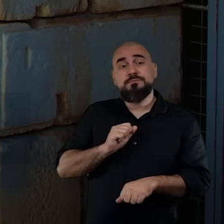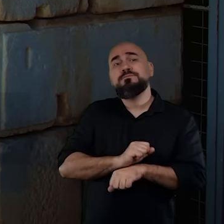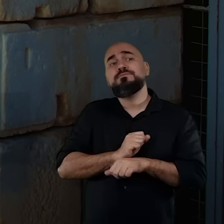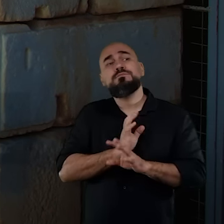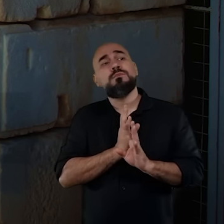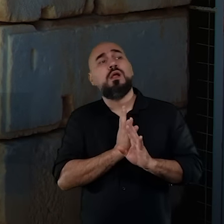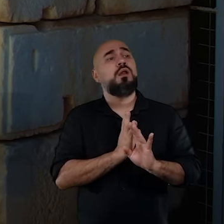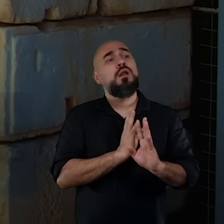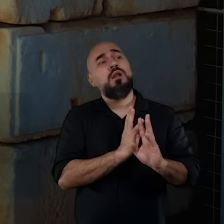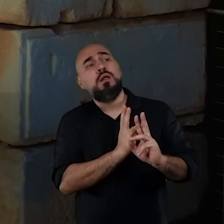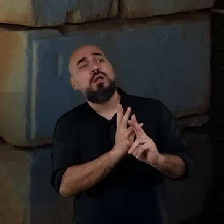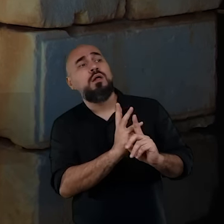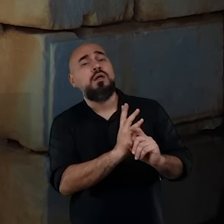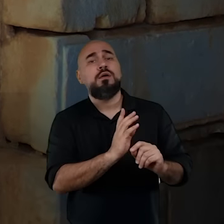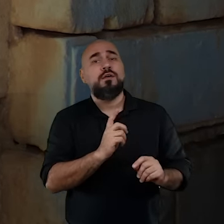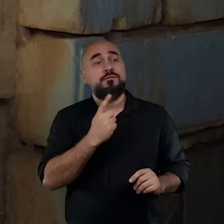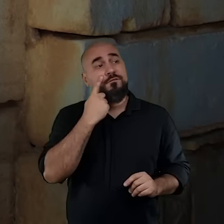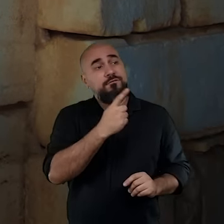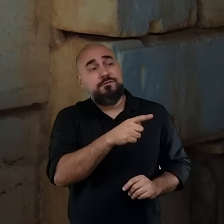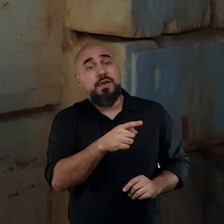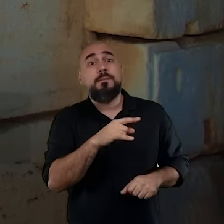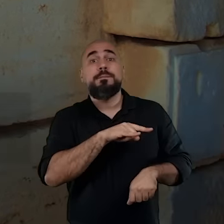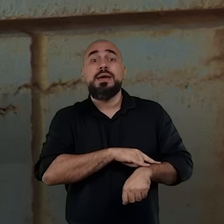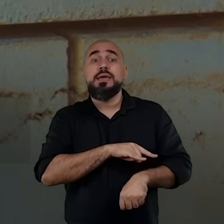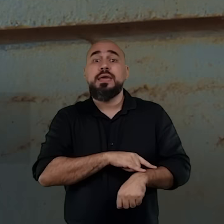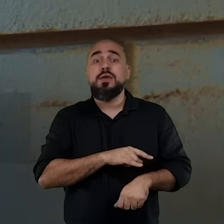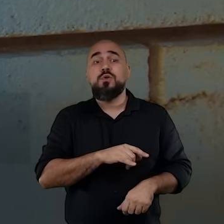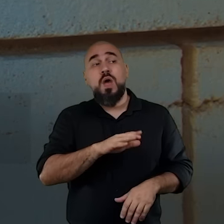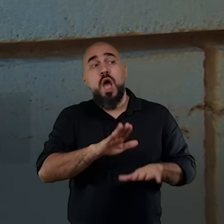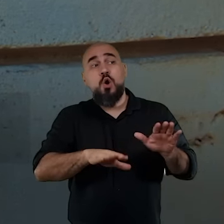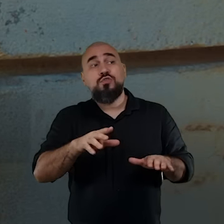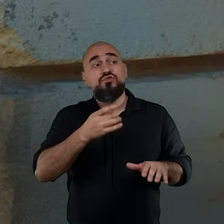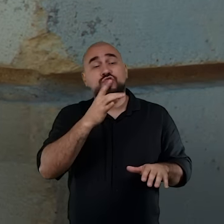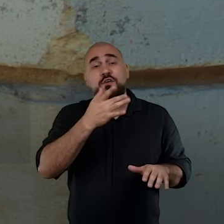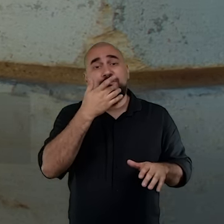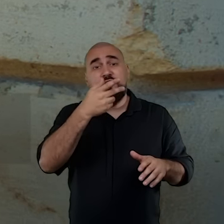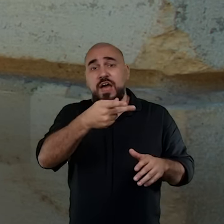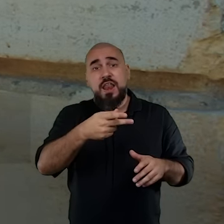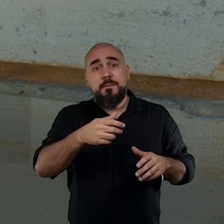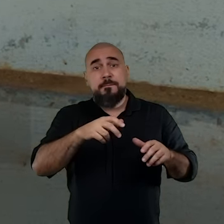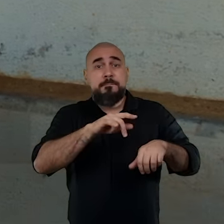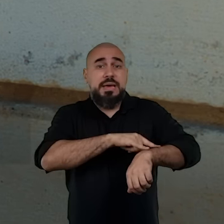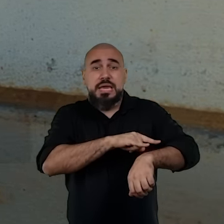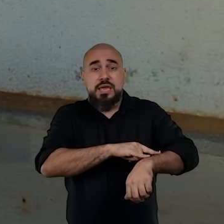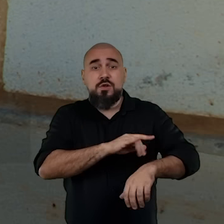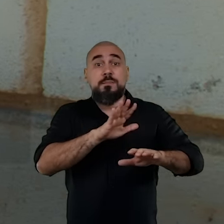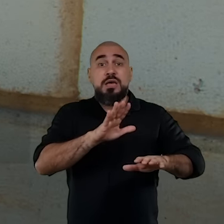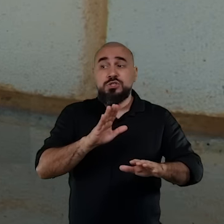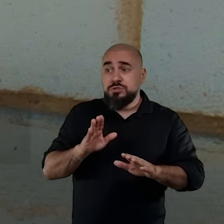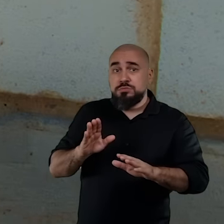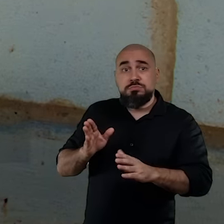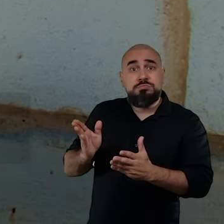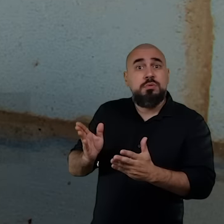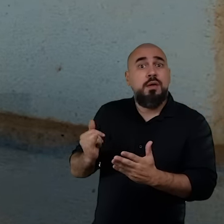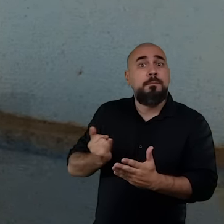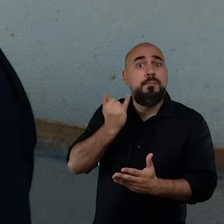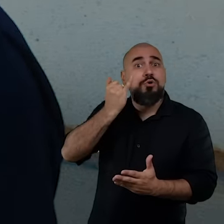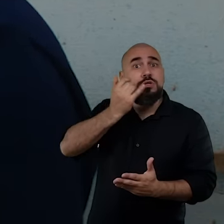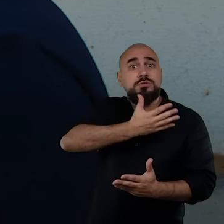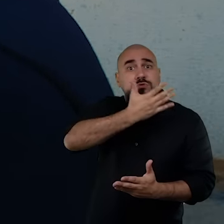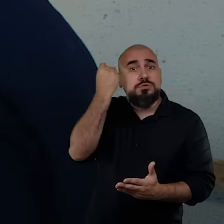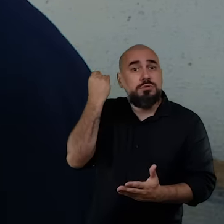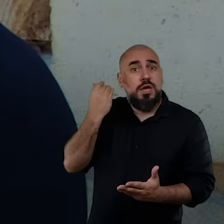ver o banheiro, muitos guias falam apenas do banheiro, e passam por alto algo mais importante, pelo menos do ponto de vista